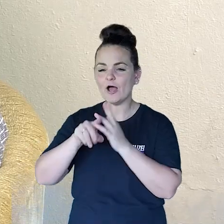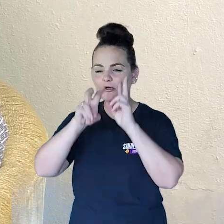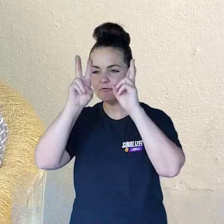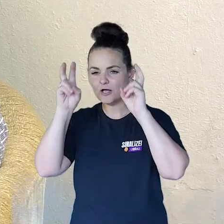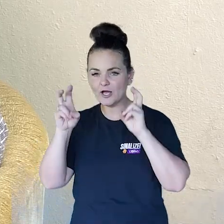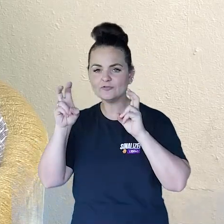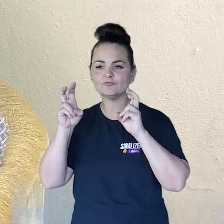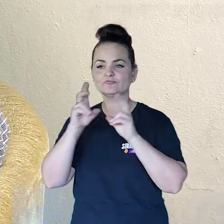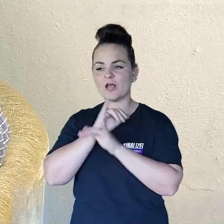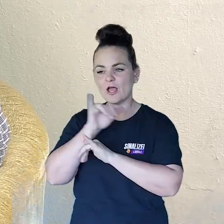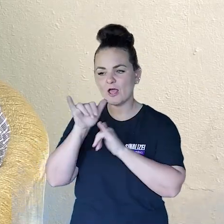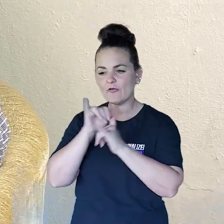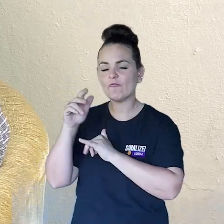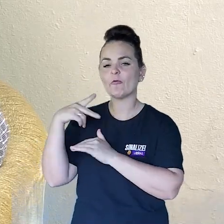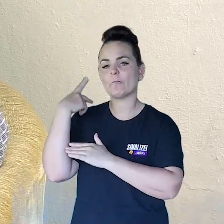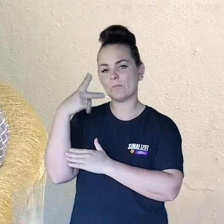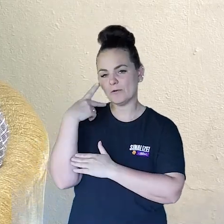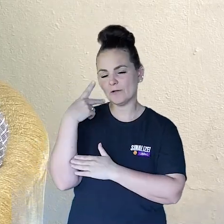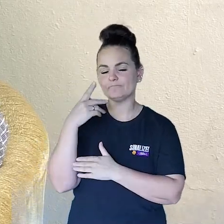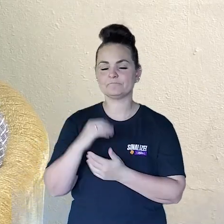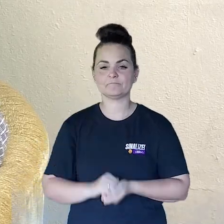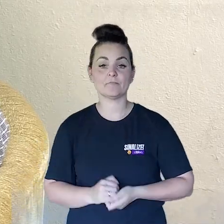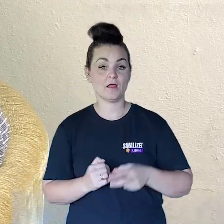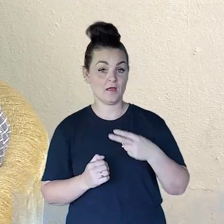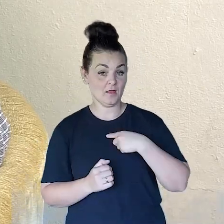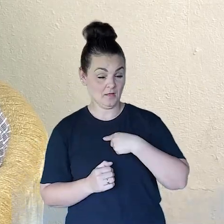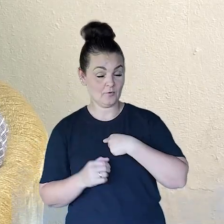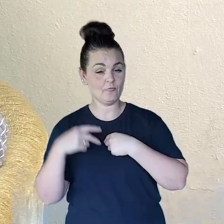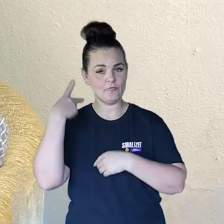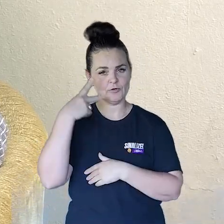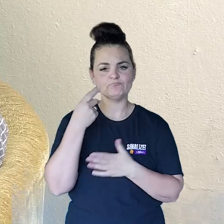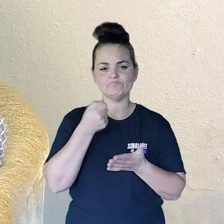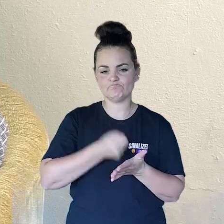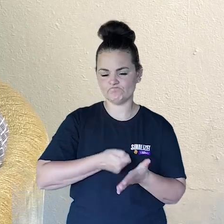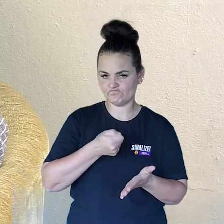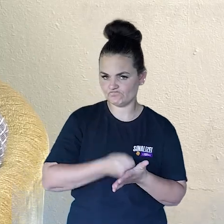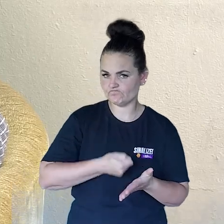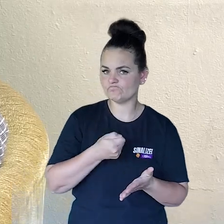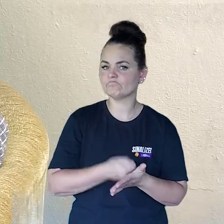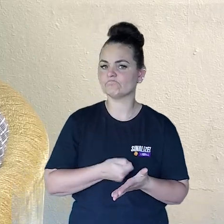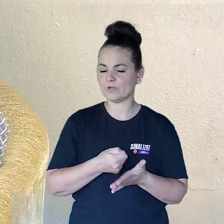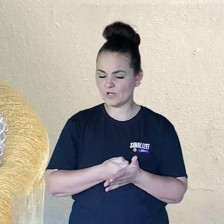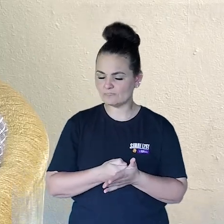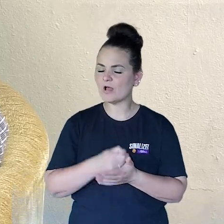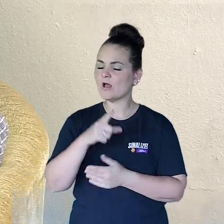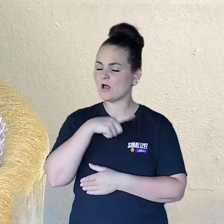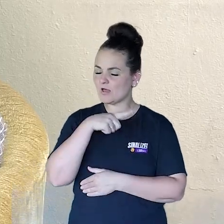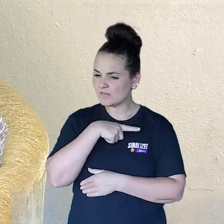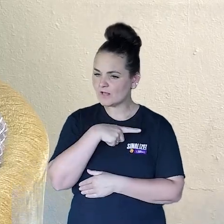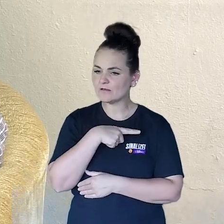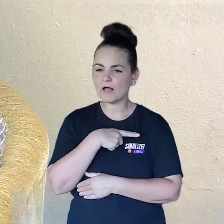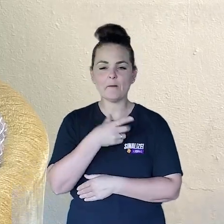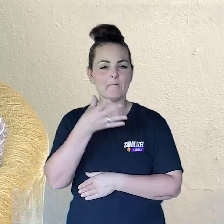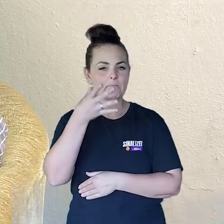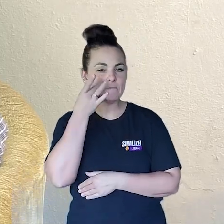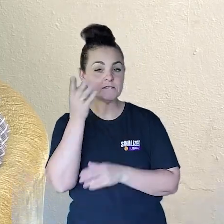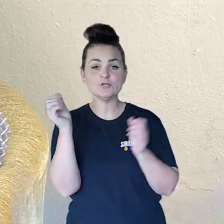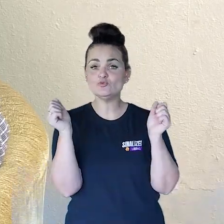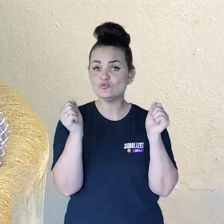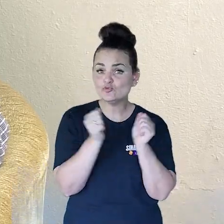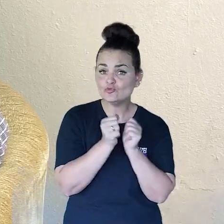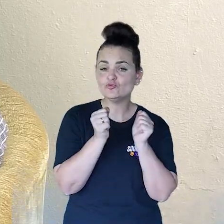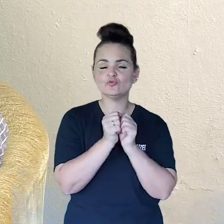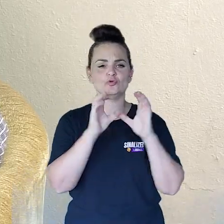nossa comunidade. Então eu sempre defendi e continuo defendendo, o vereador ele deve estar presente. Ele